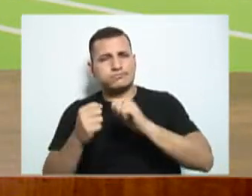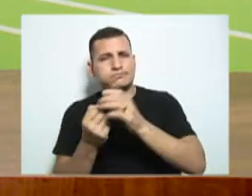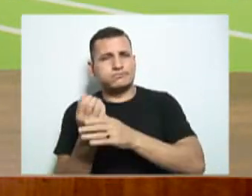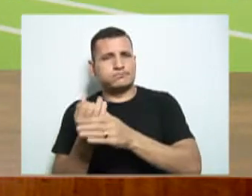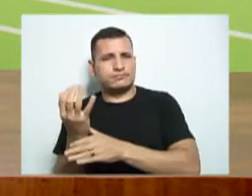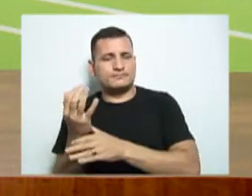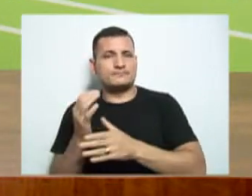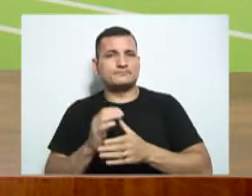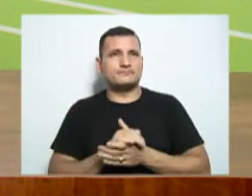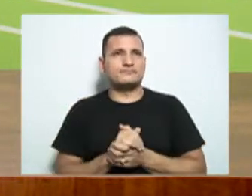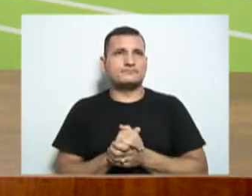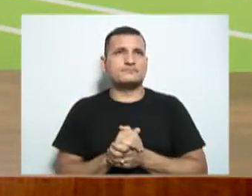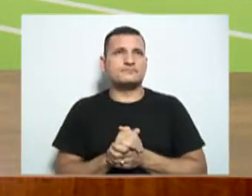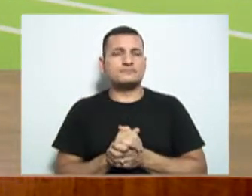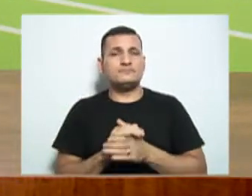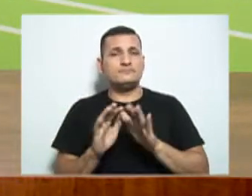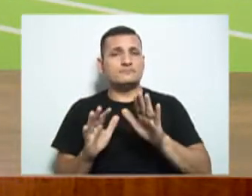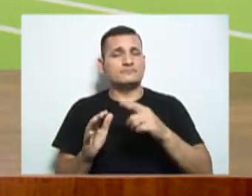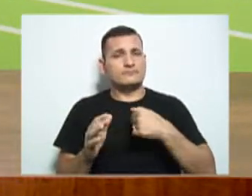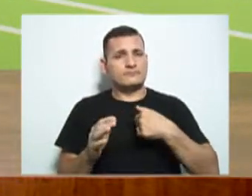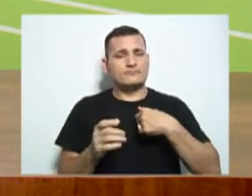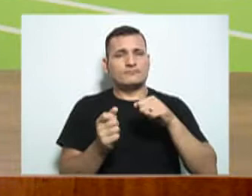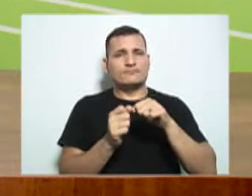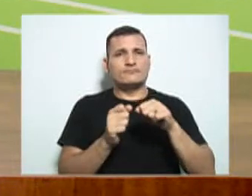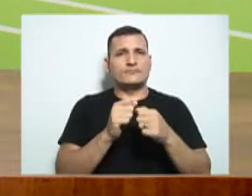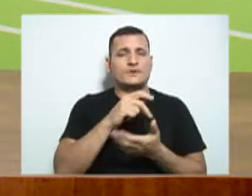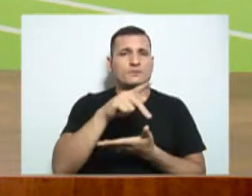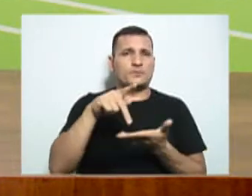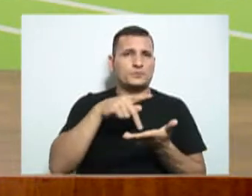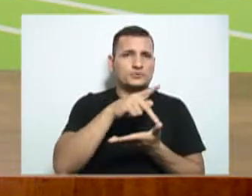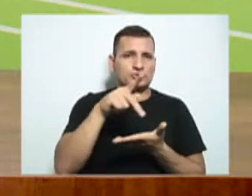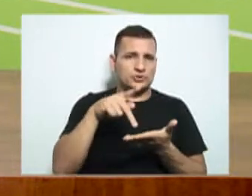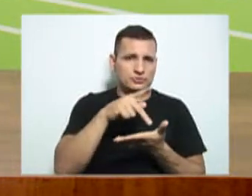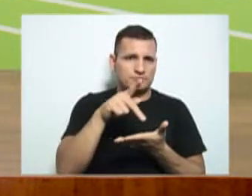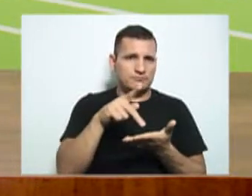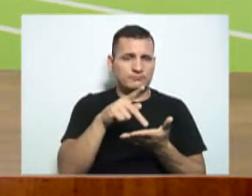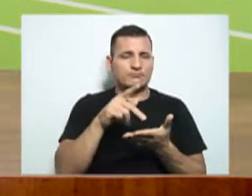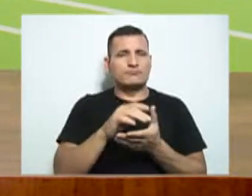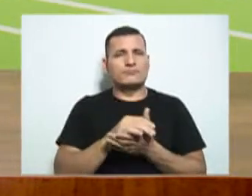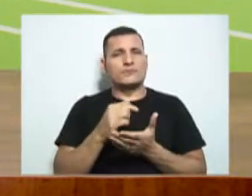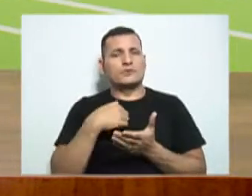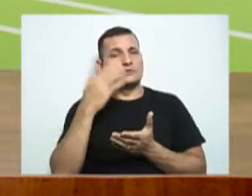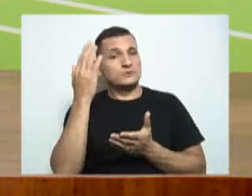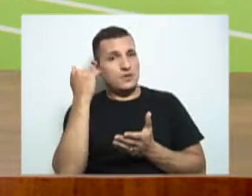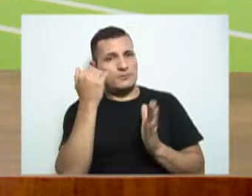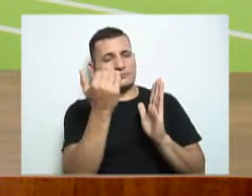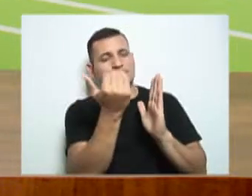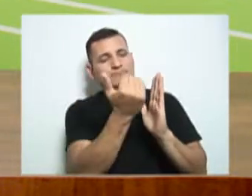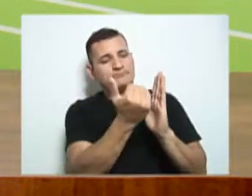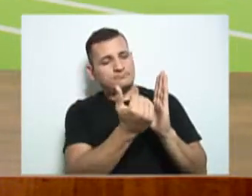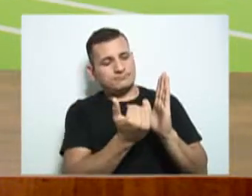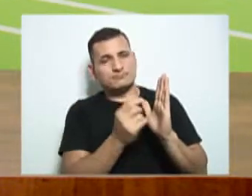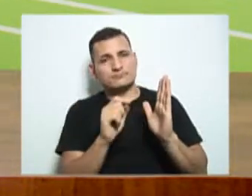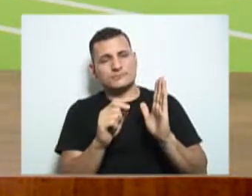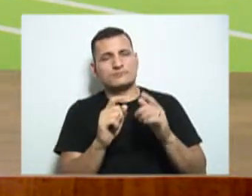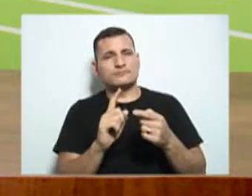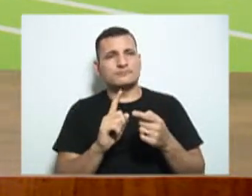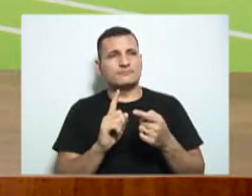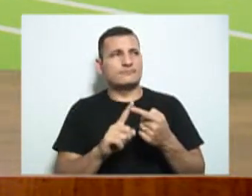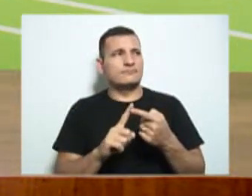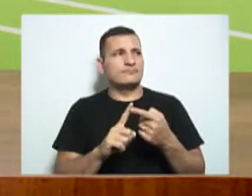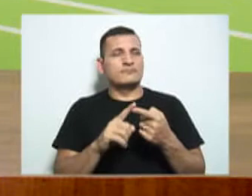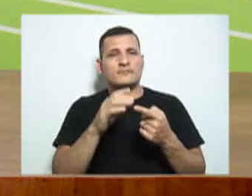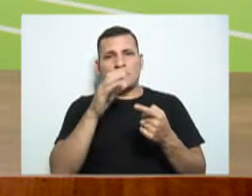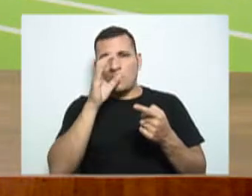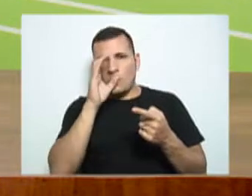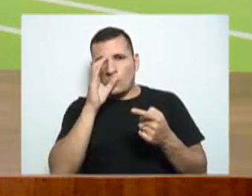isso, professora? Bom, para mim fazer um pudim de leite condensado, eu preciso, olha, eu sei a receita de cor. São o quê? Eu vou precisar de uma